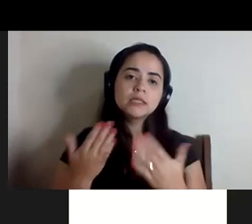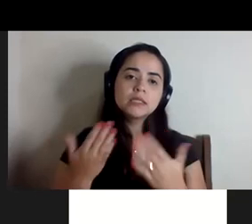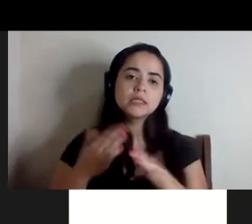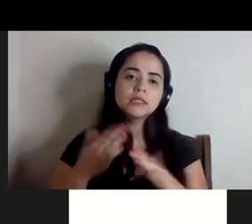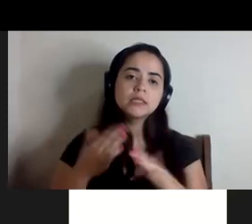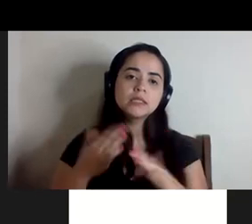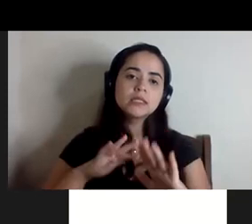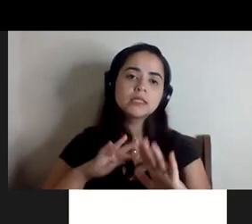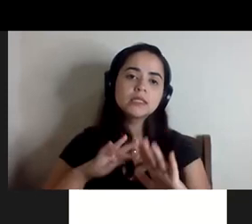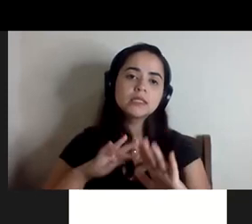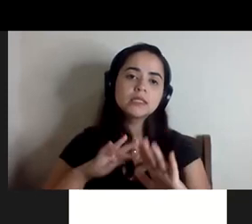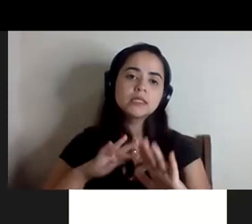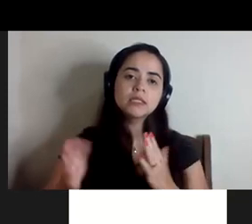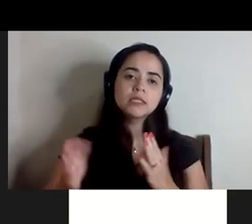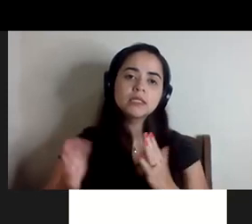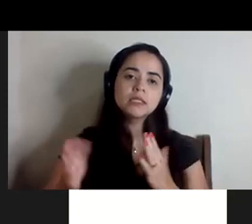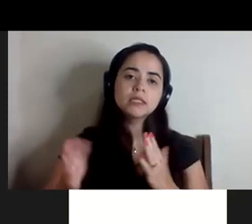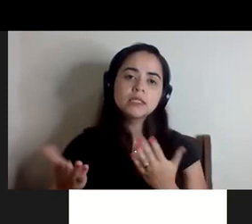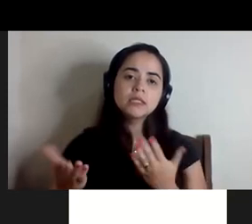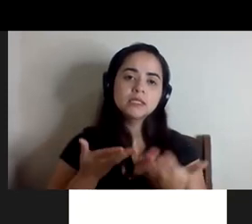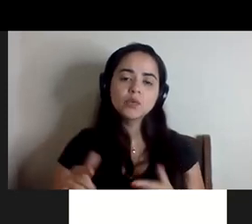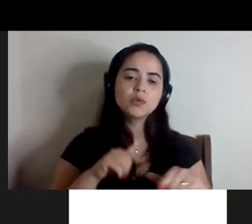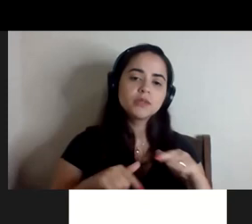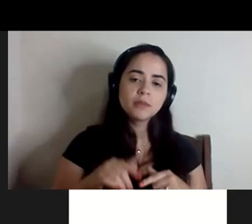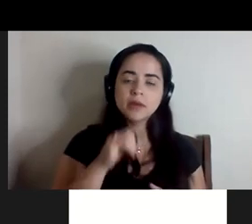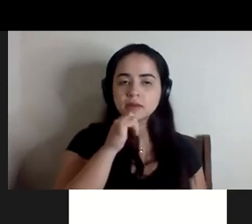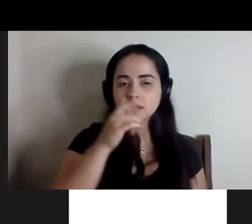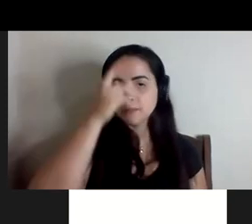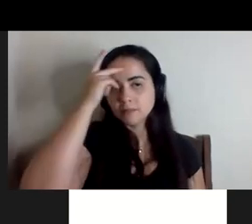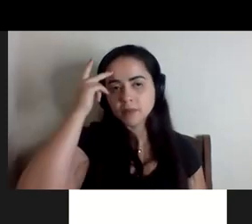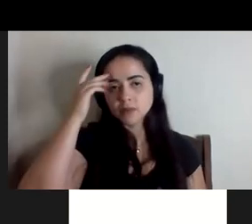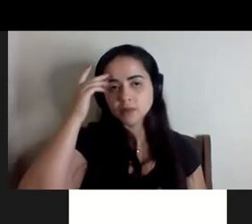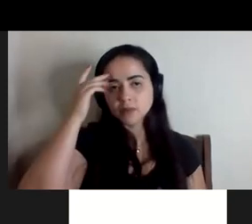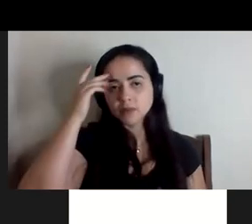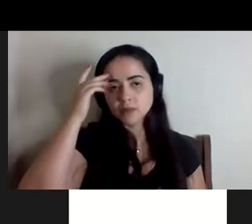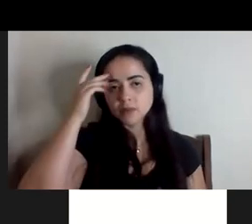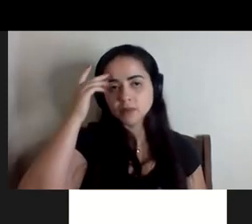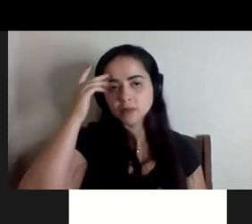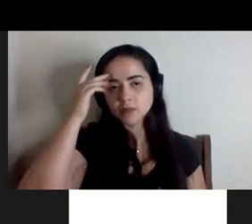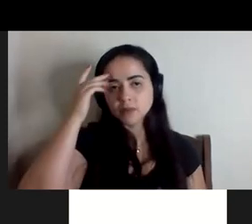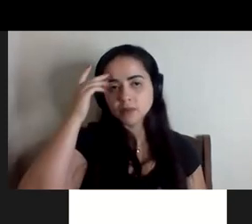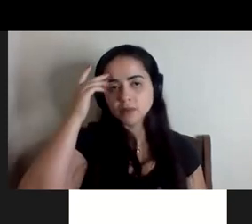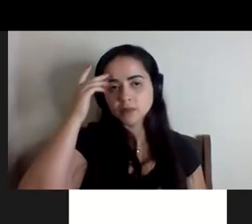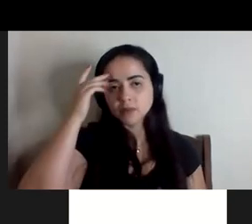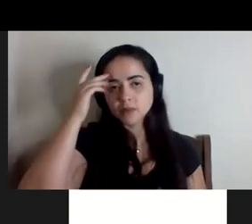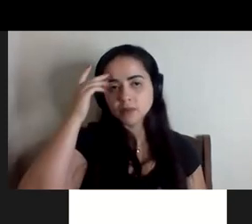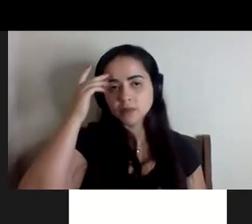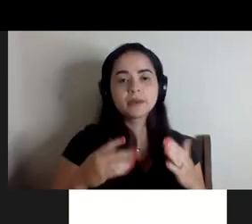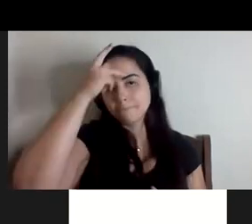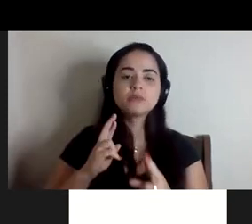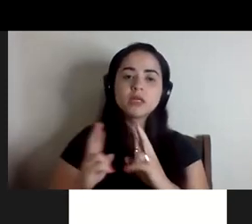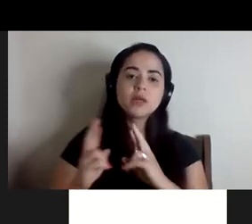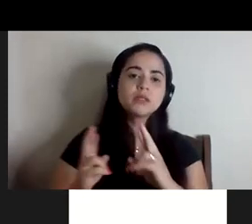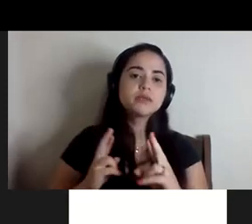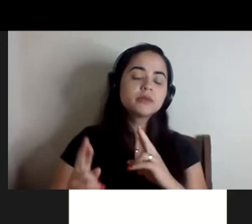quem, por exemplo, lida com o público é um trabalho. Como eu lido